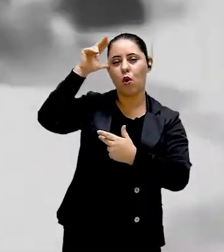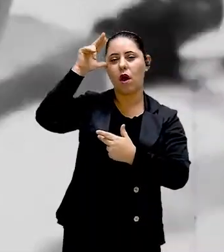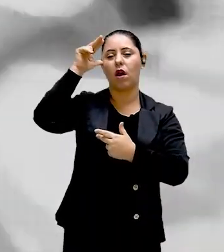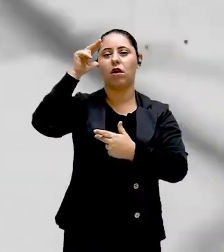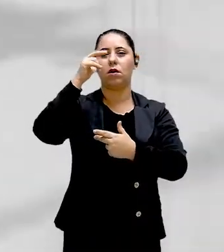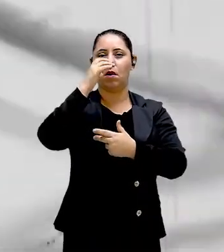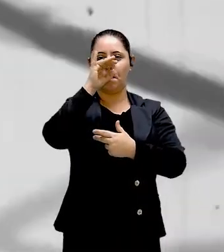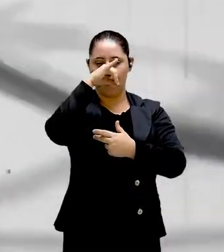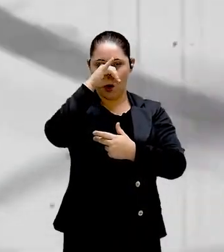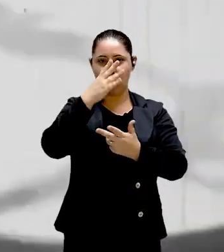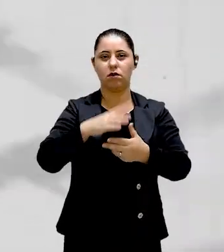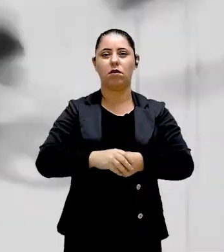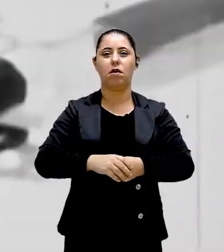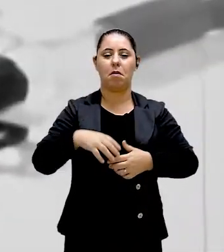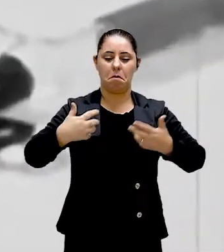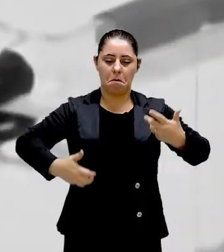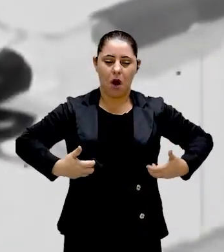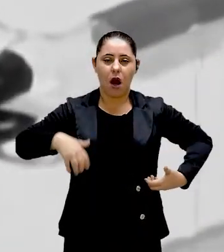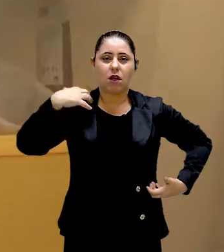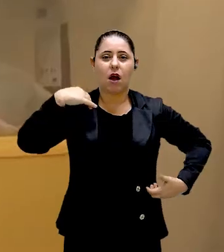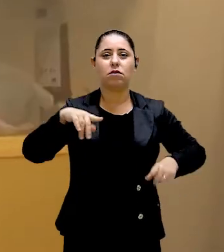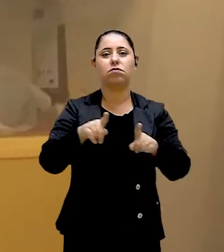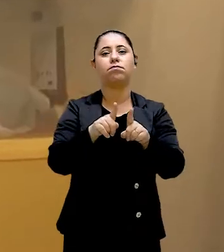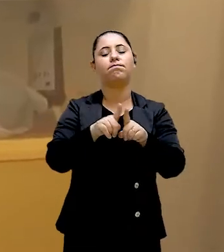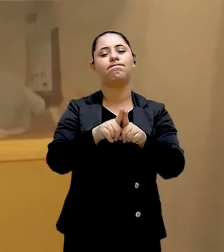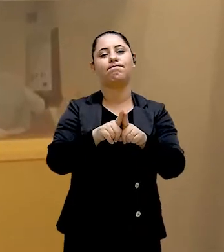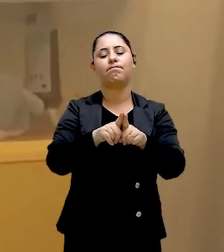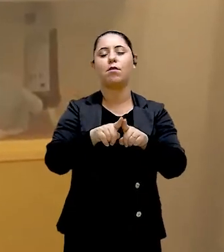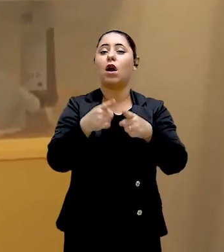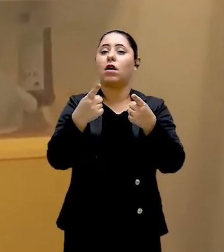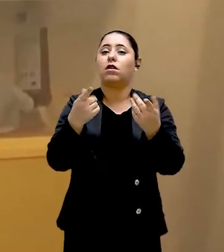outras espécies. Situação que tem mudado.